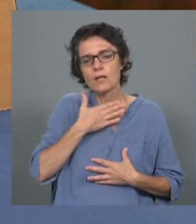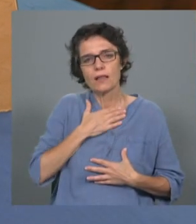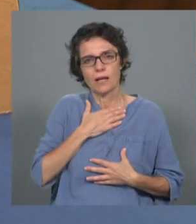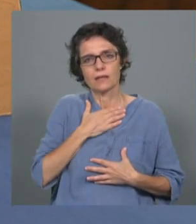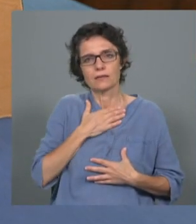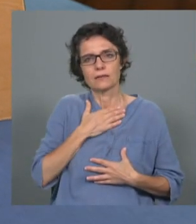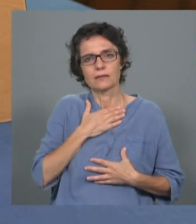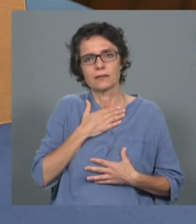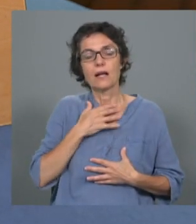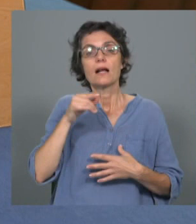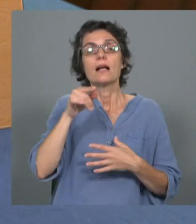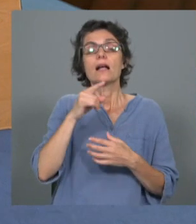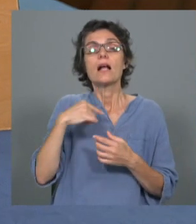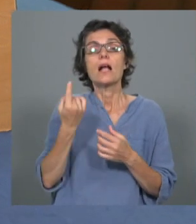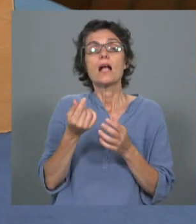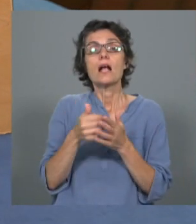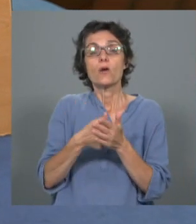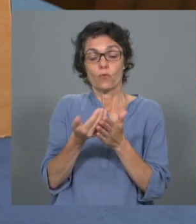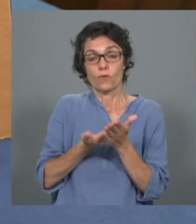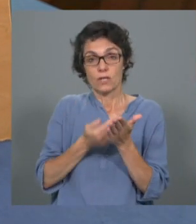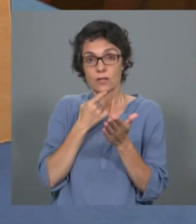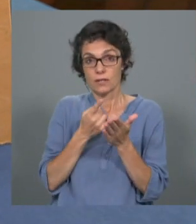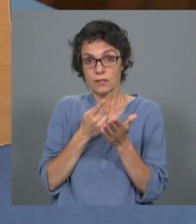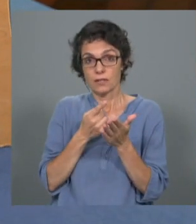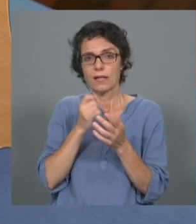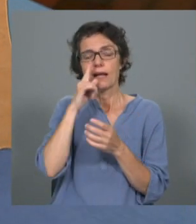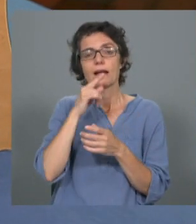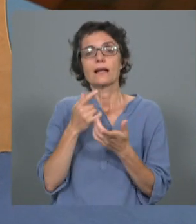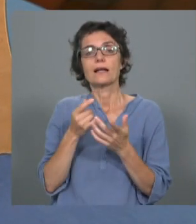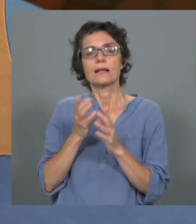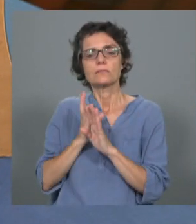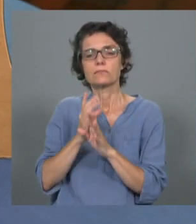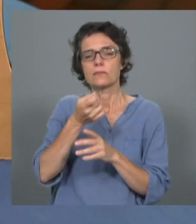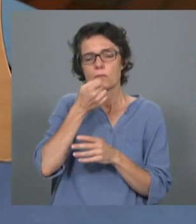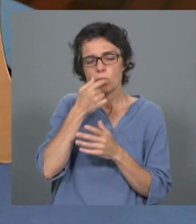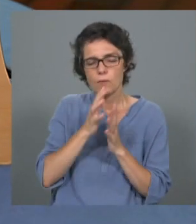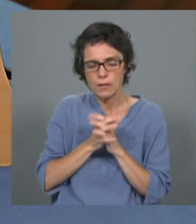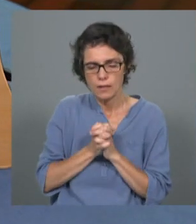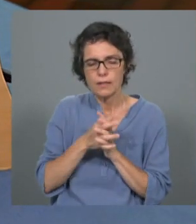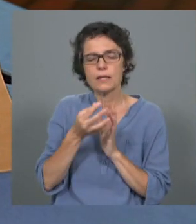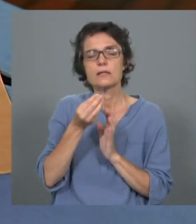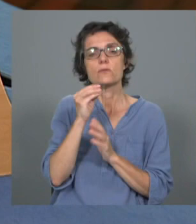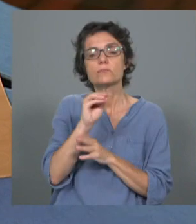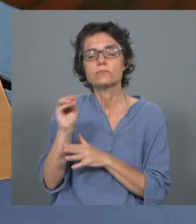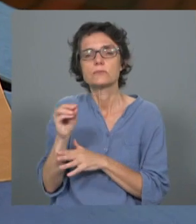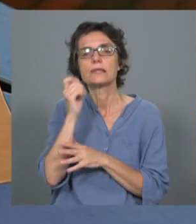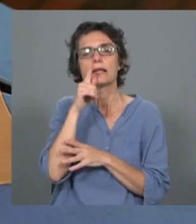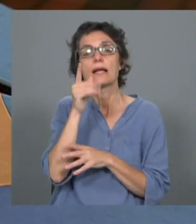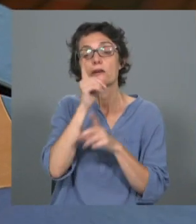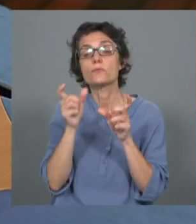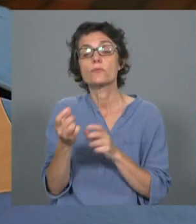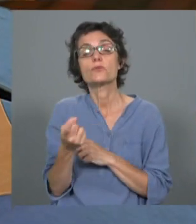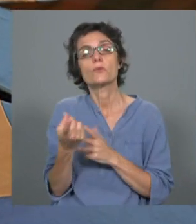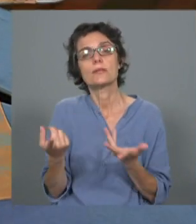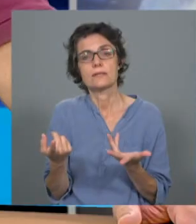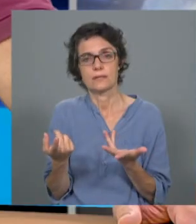Francisco dizia na Evangelii Gaudium. A Eucaristia não é um prémio para os bem comportados, é um alimento para os necessitados. Quer dizer, portanto, e todos nós